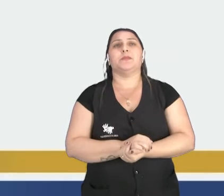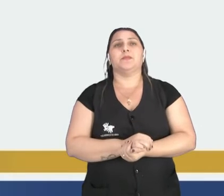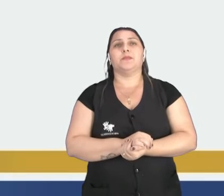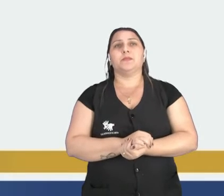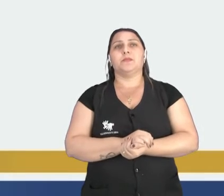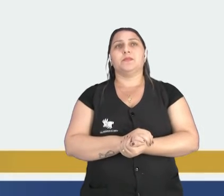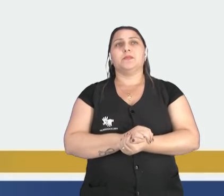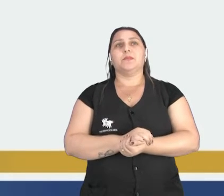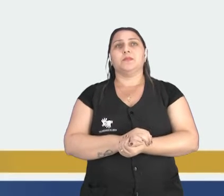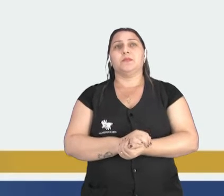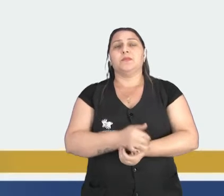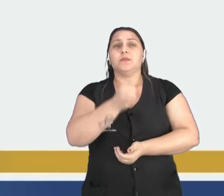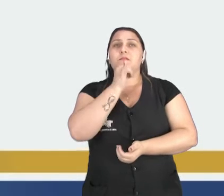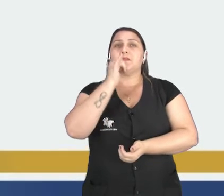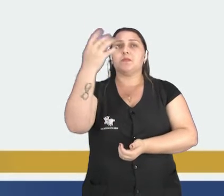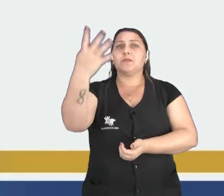cálculo.